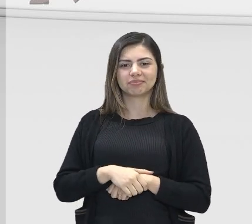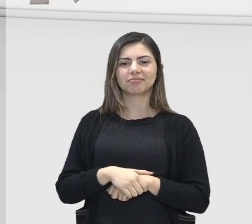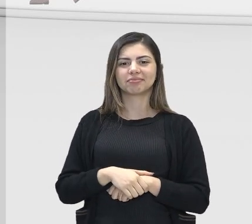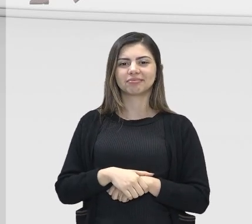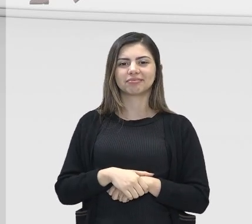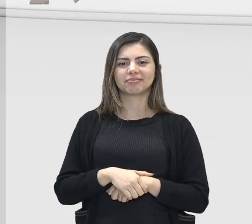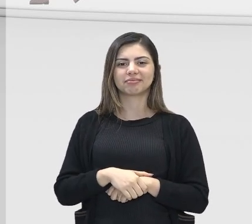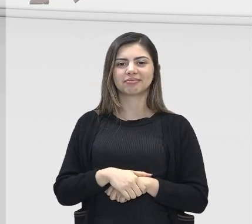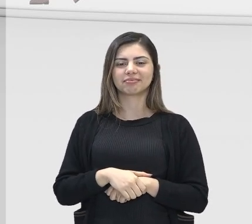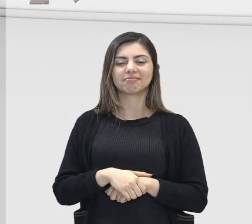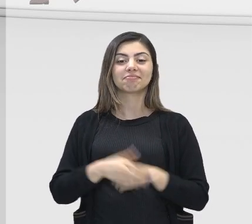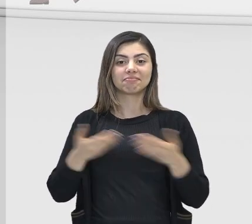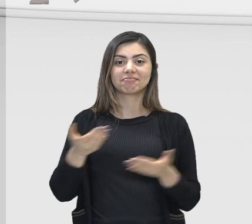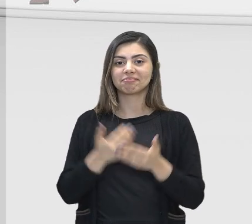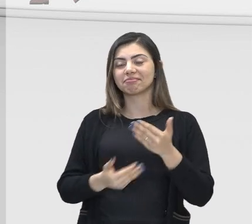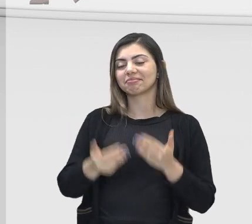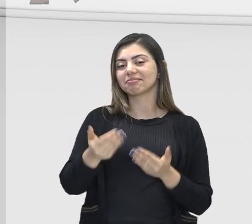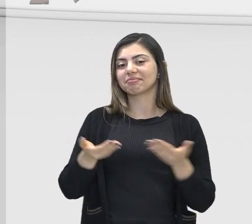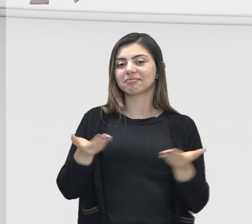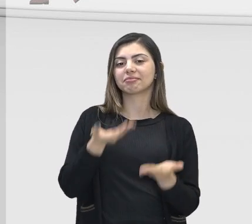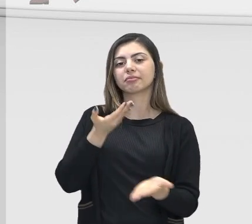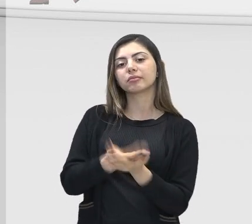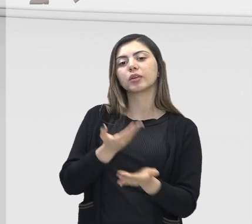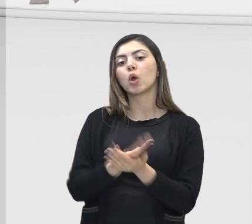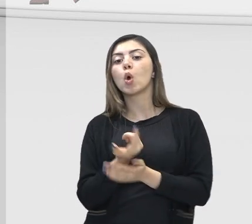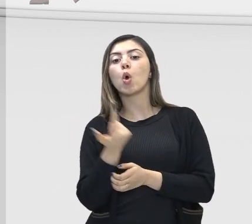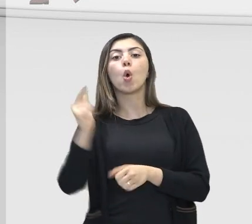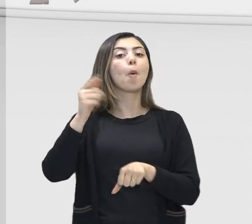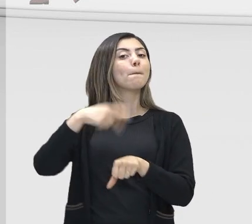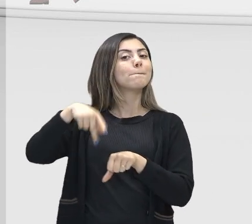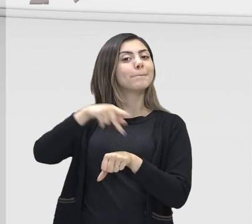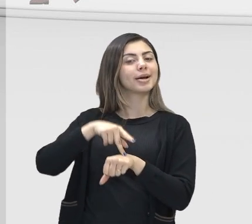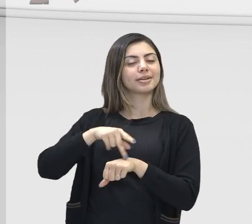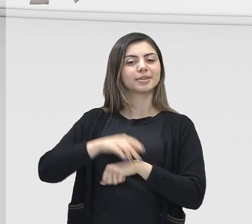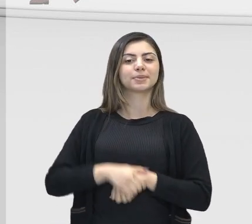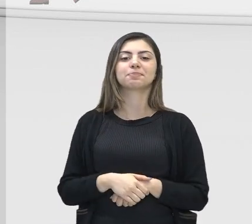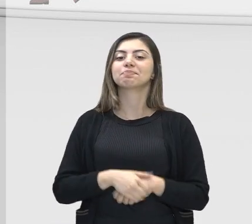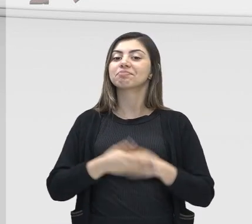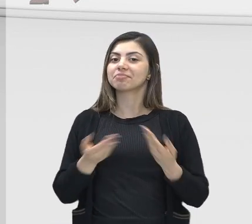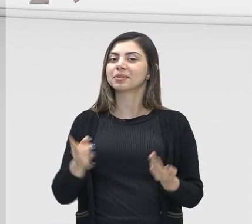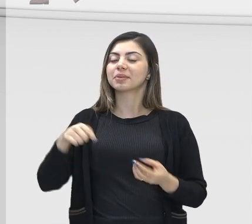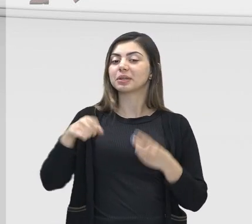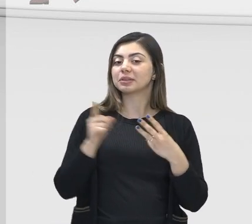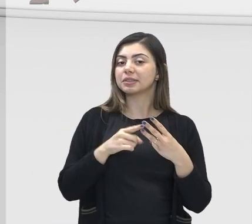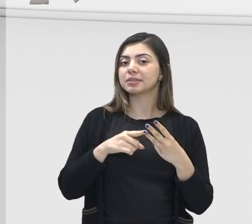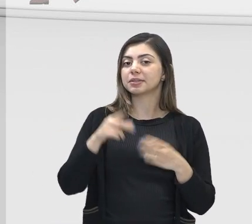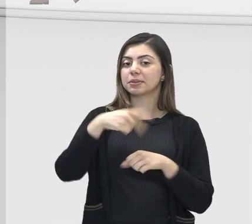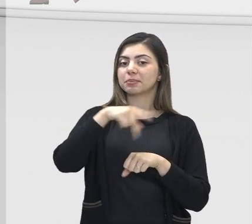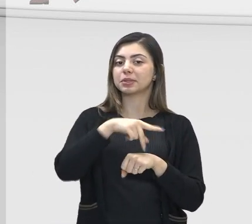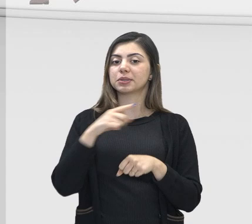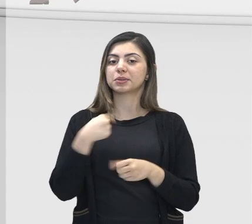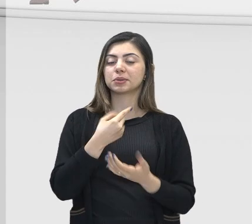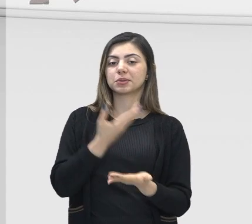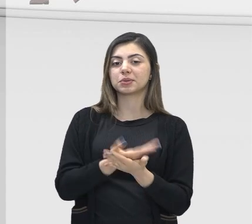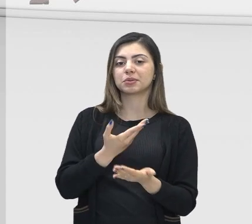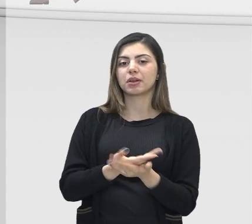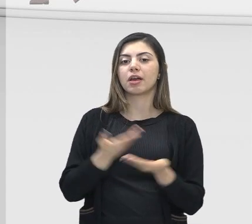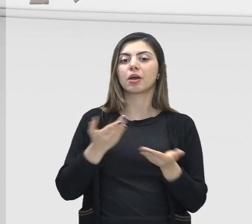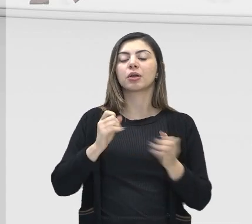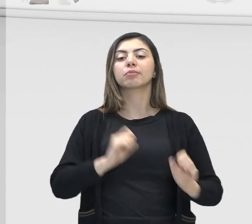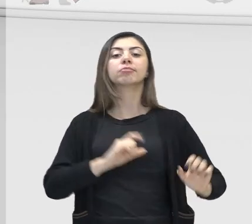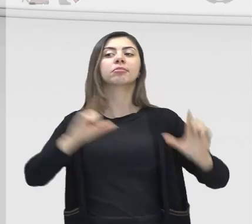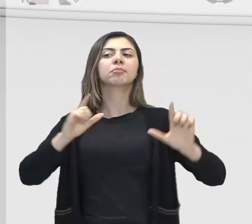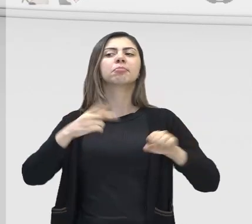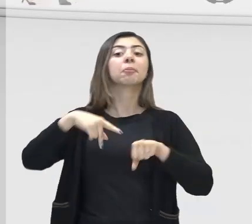né? E vamos em frente agora vendo um outro país agora, que é o terceiro país agora, a gente vai mudar agora aqui. Qual será o país que